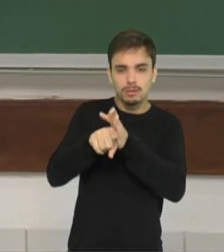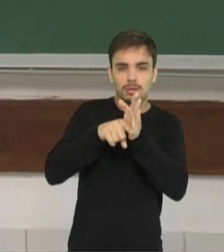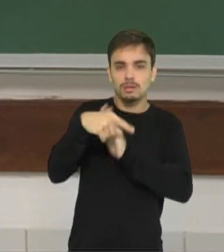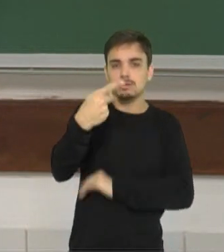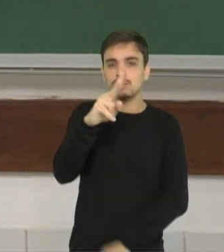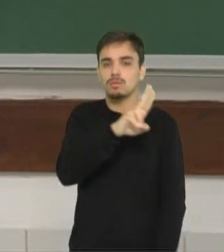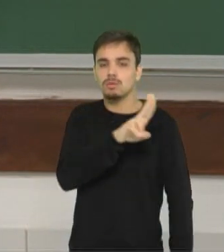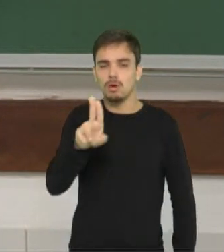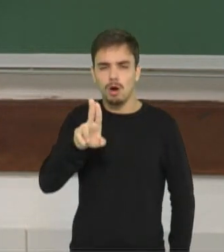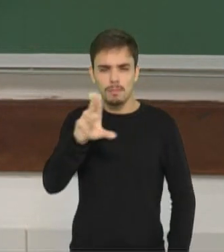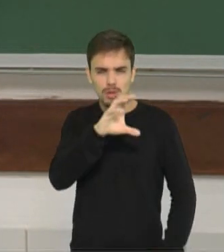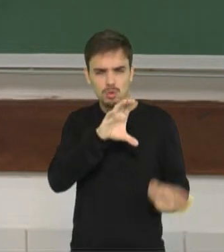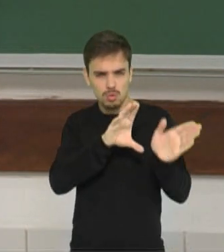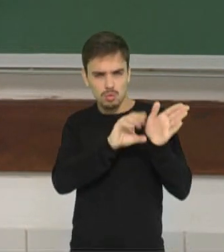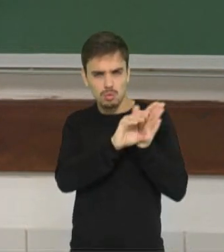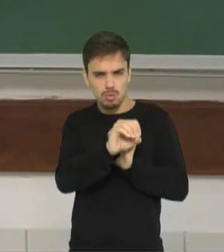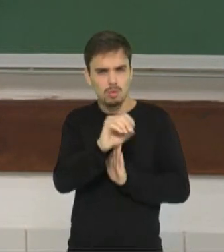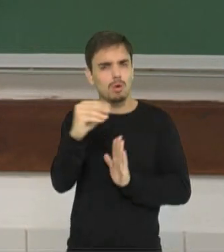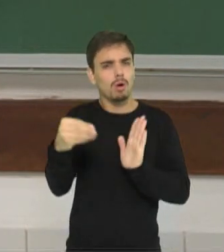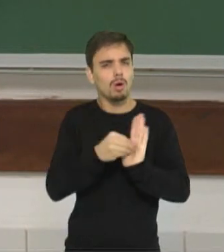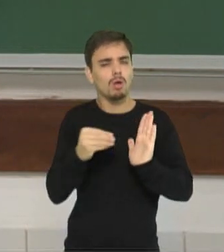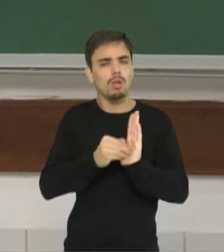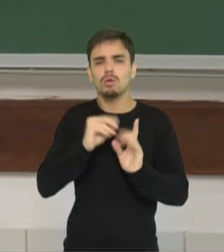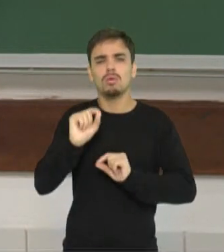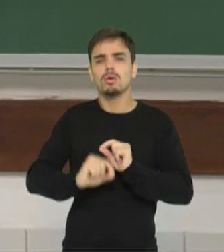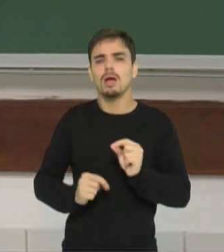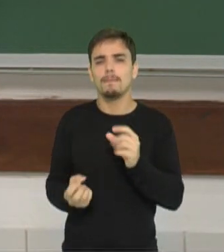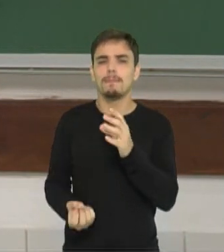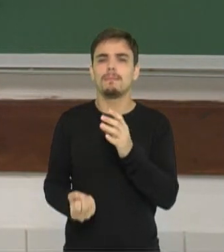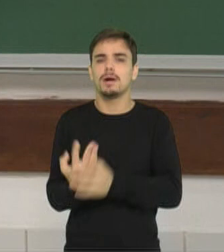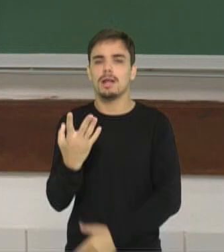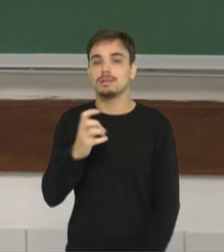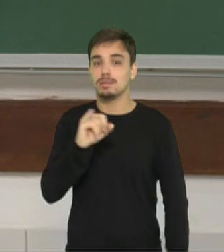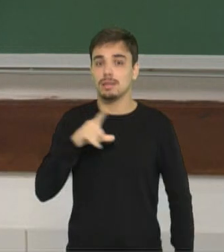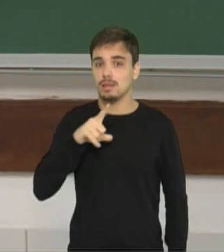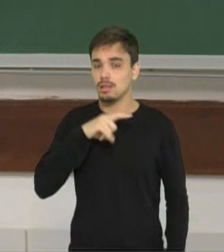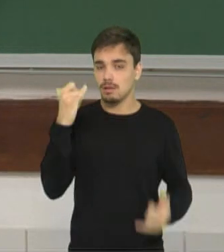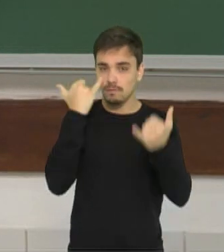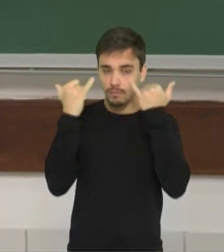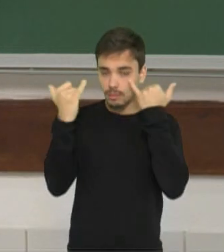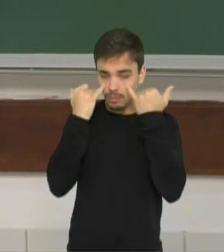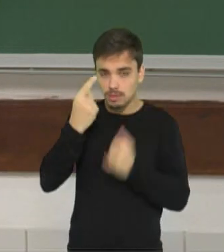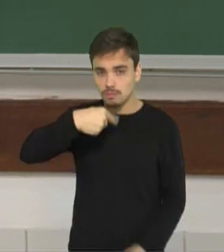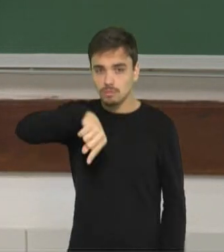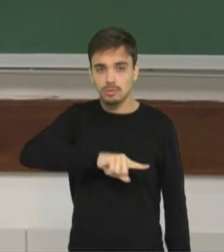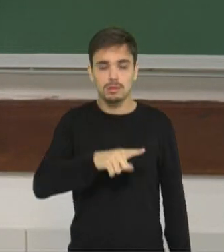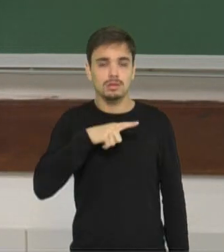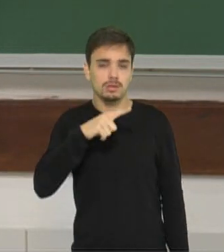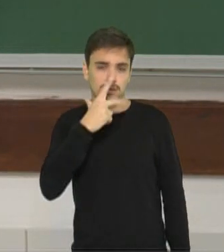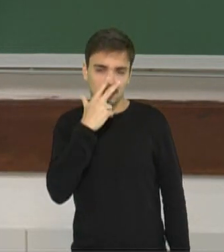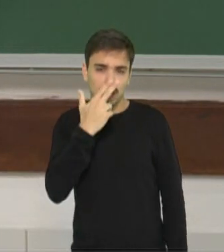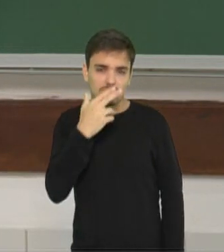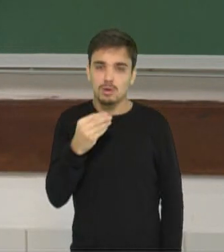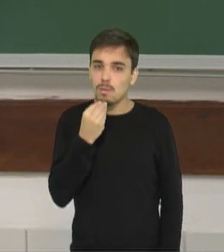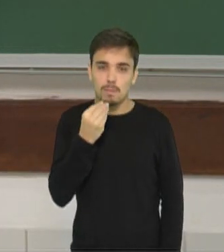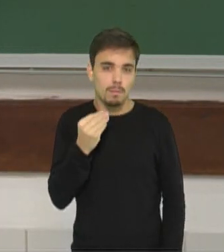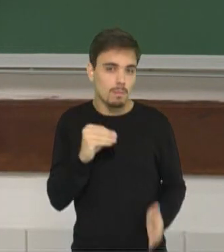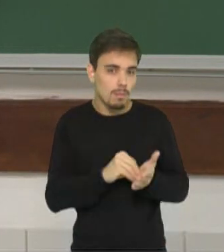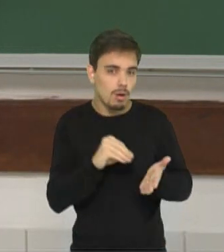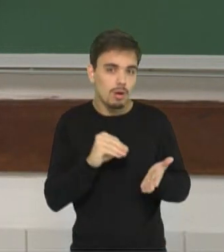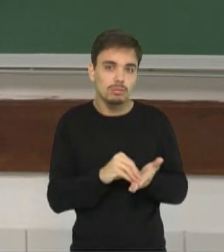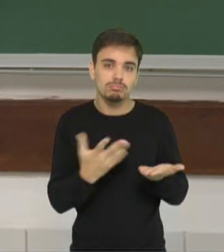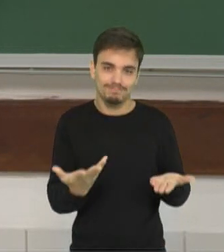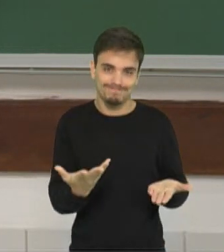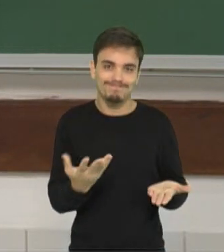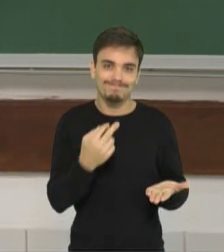Google? Digita o seu nome completo no Google, veja o que aparece. Se aparecer alguma informação ali que você acha que não deveria aparecer, é